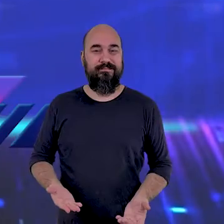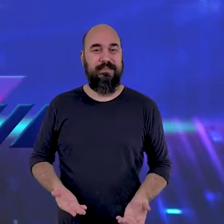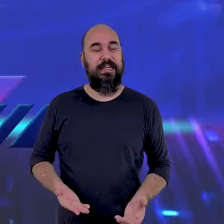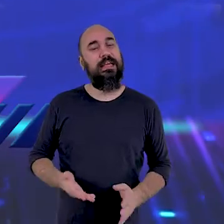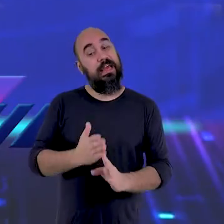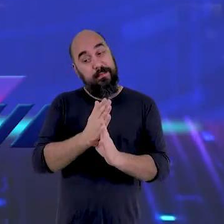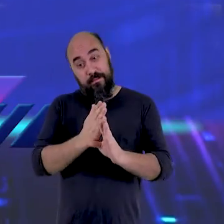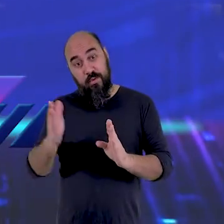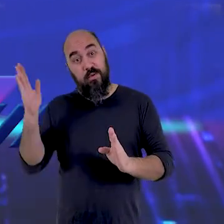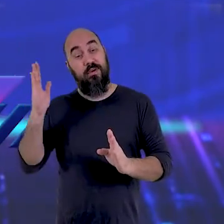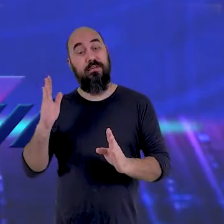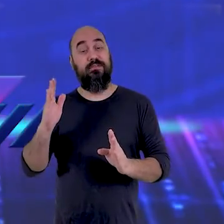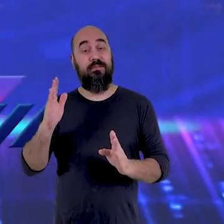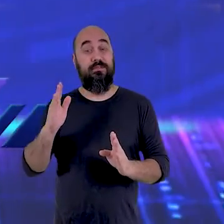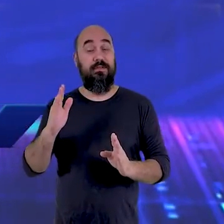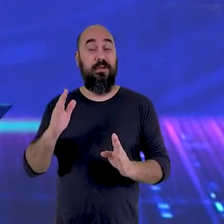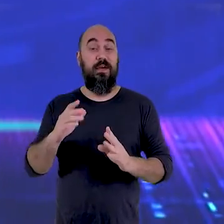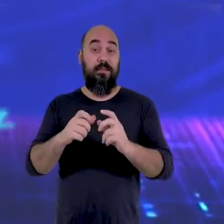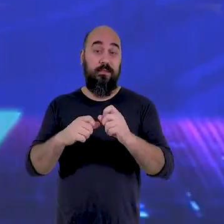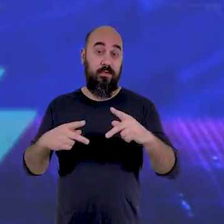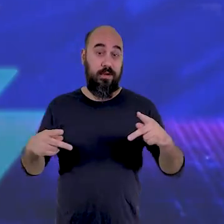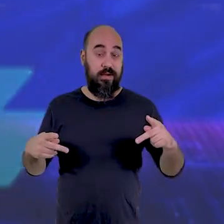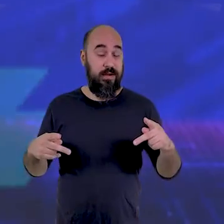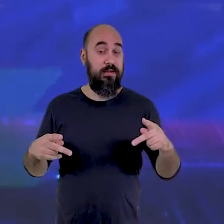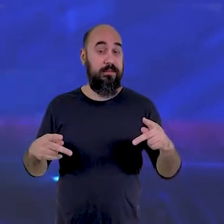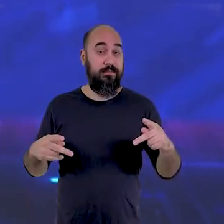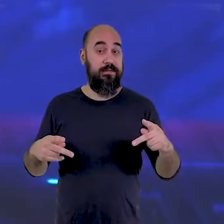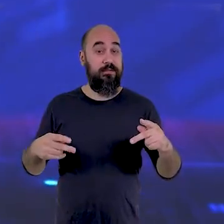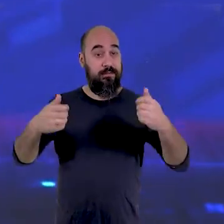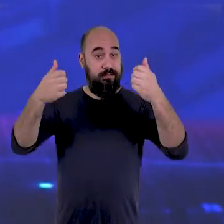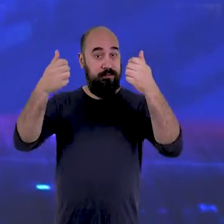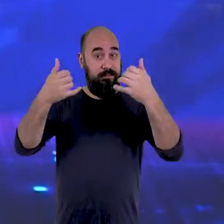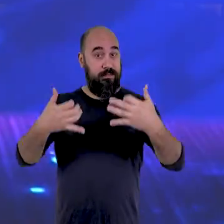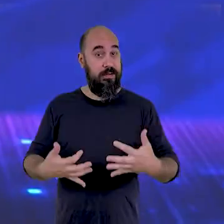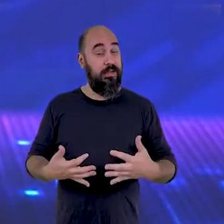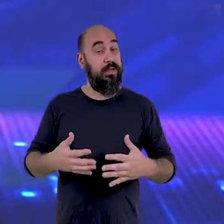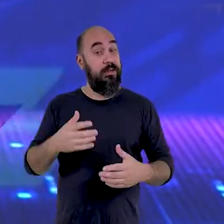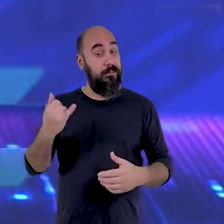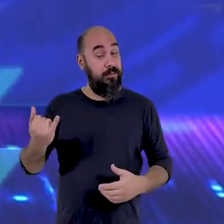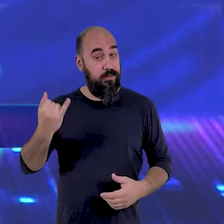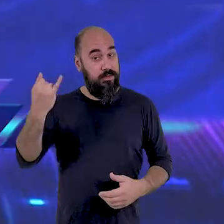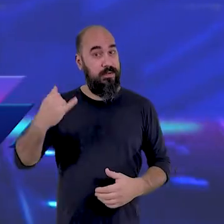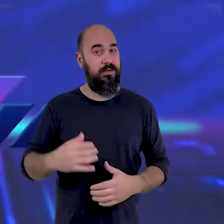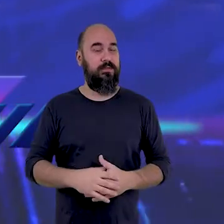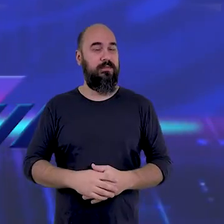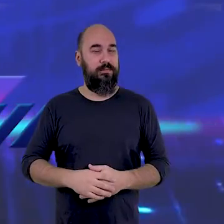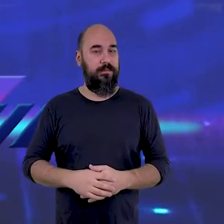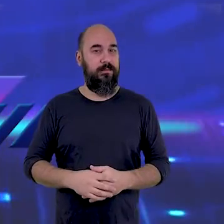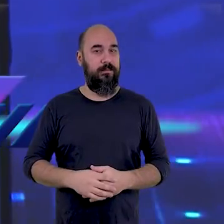período que a profecia do Apocalipse diz algo importante. Veja,